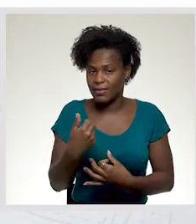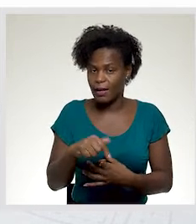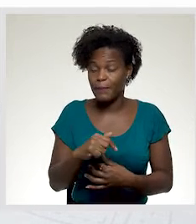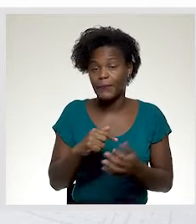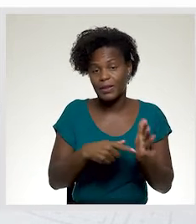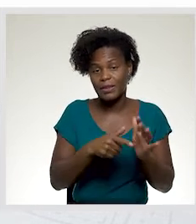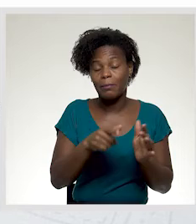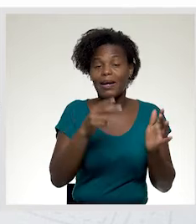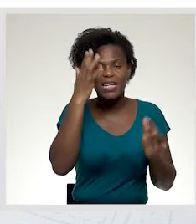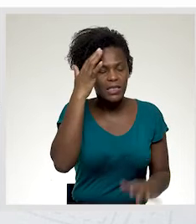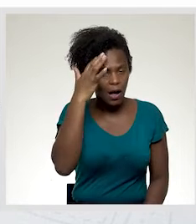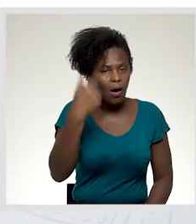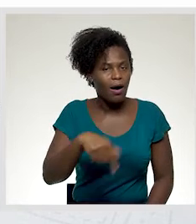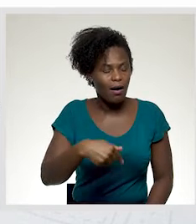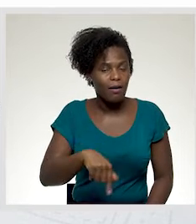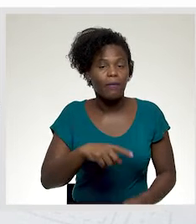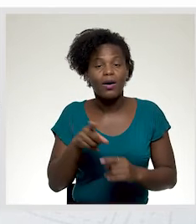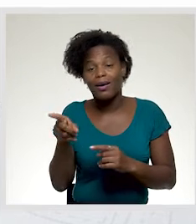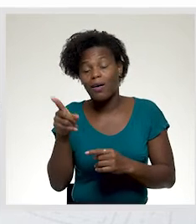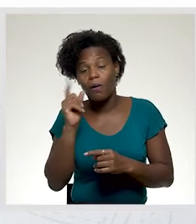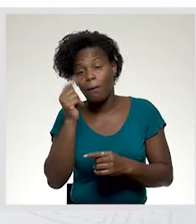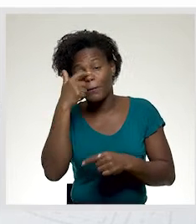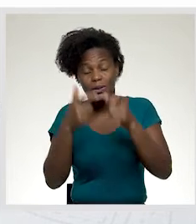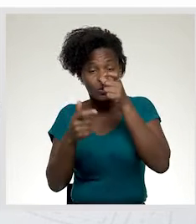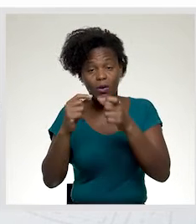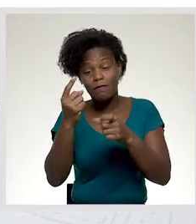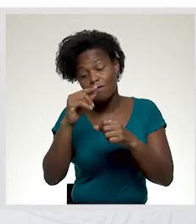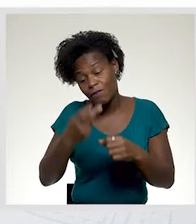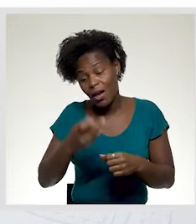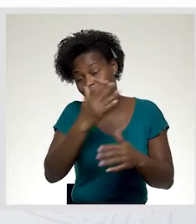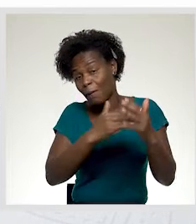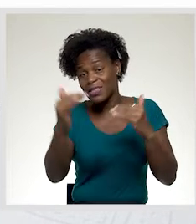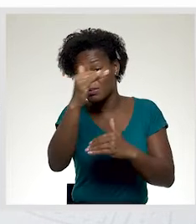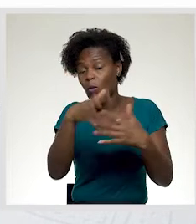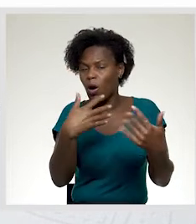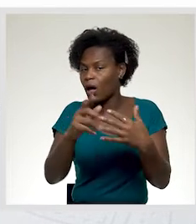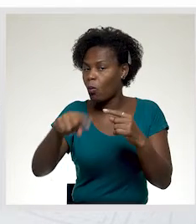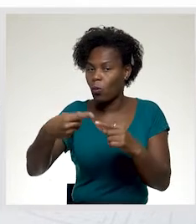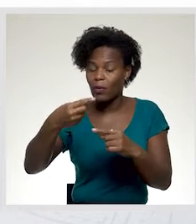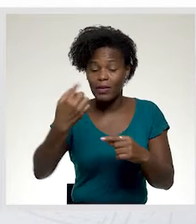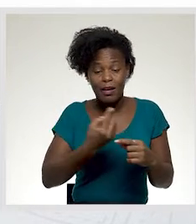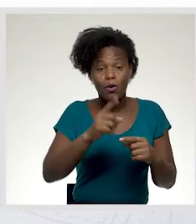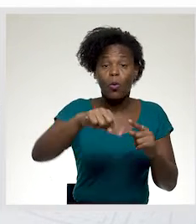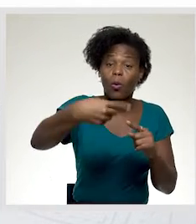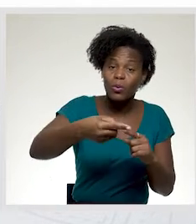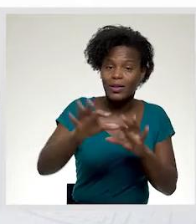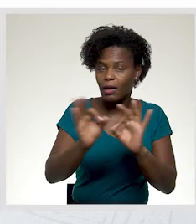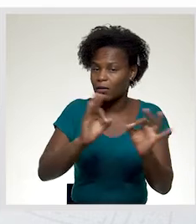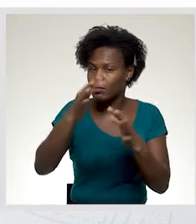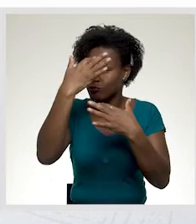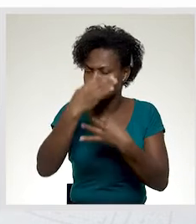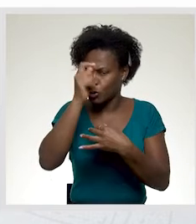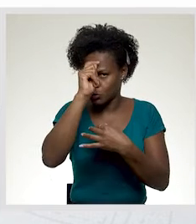neste caso, a razão, o que lhe coloca acima de qualquer outro. Portanto, devemos tratar o outro com dignidade,